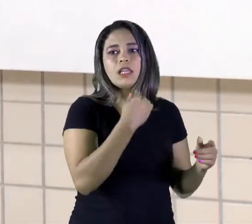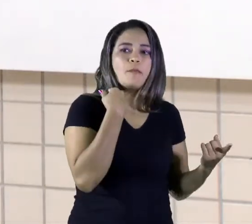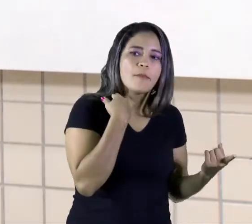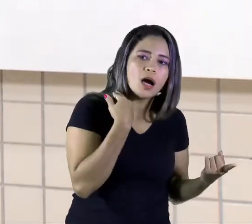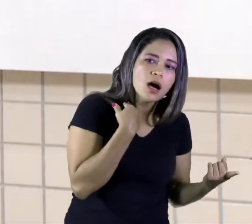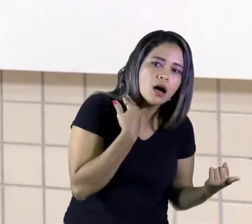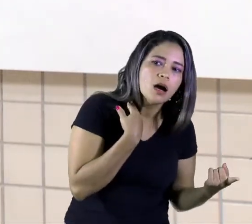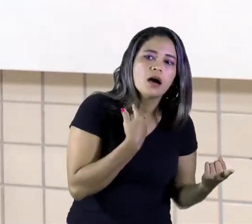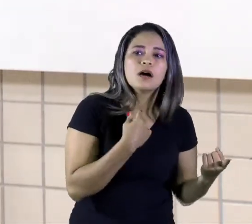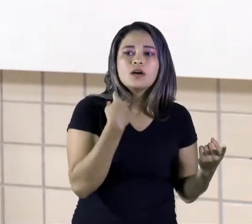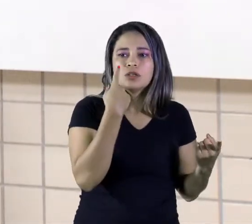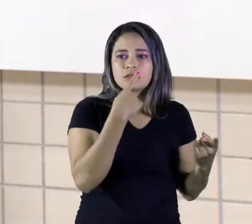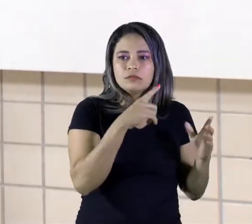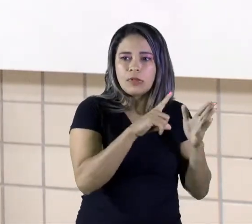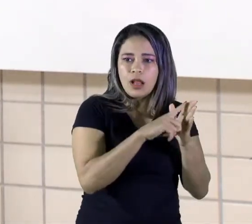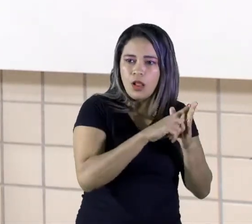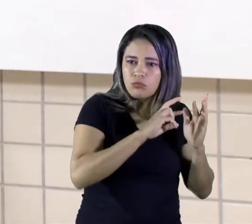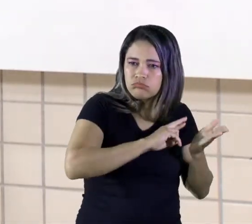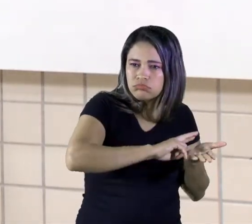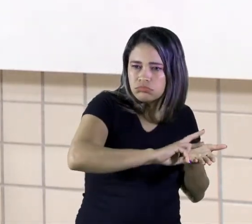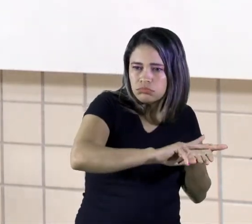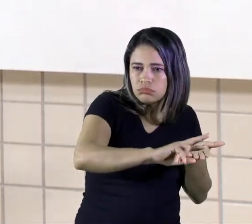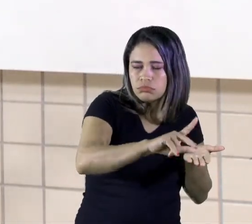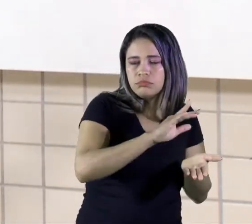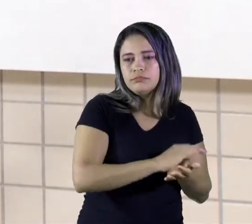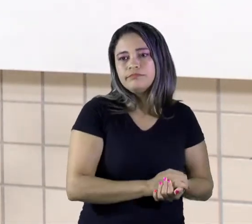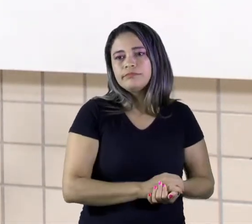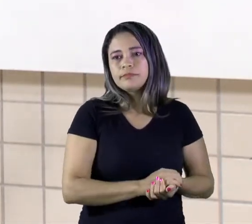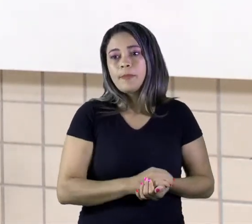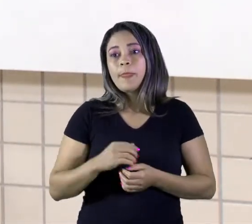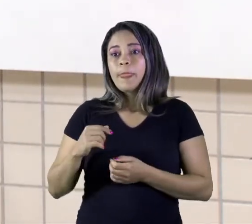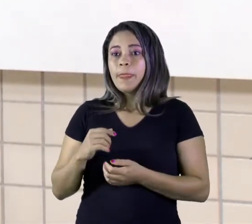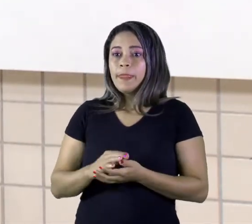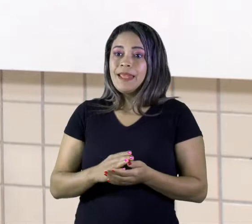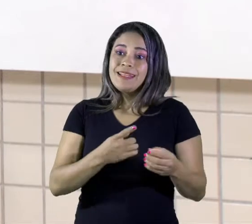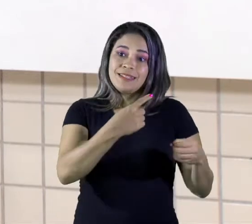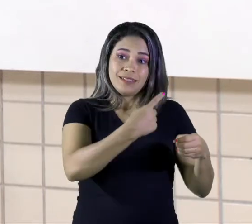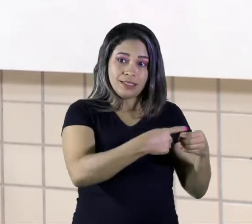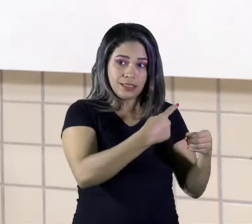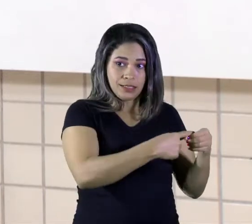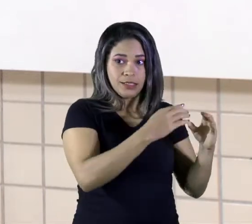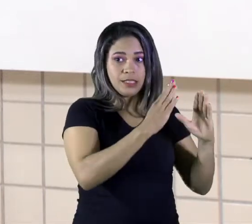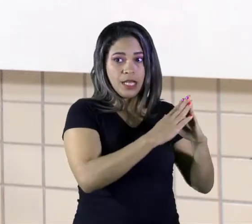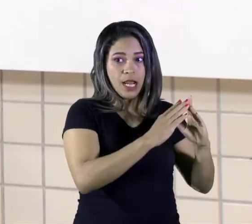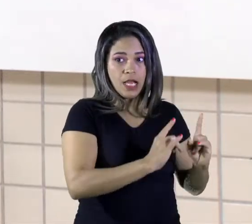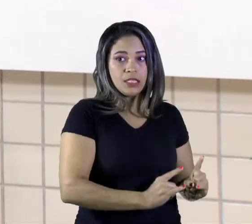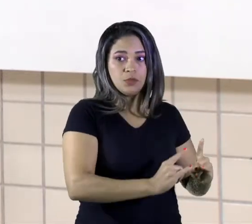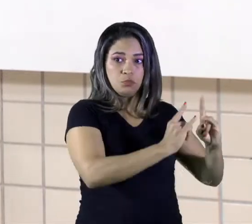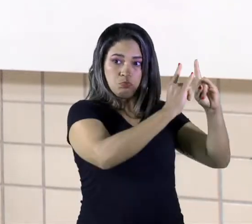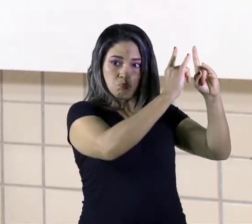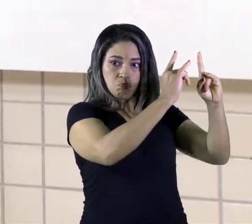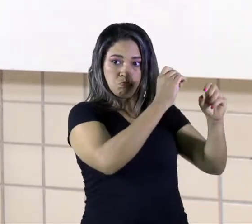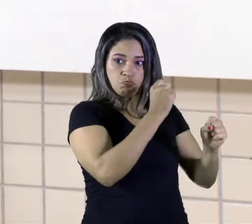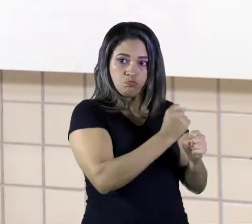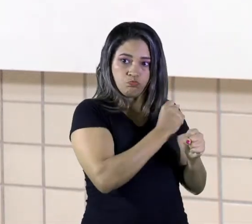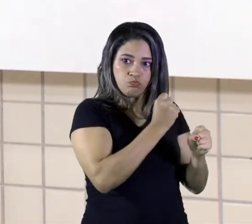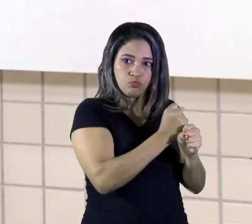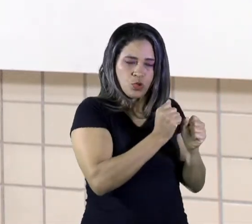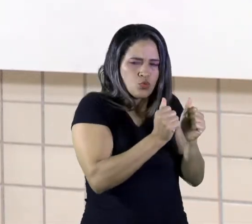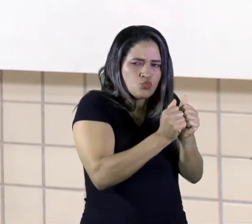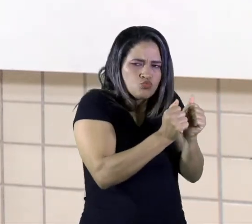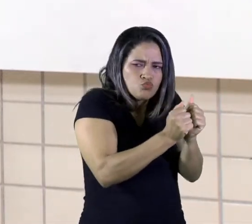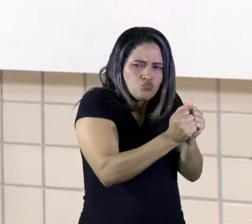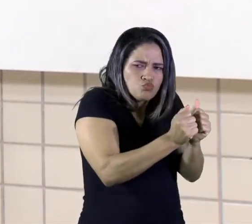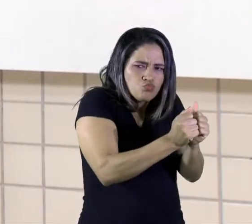tem o comércio bem variado. Nas cidades, as casas e apartamentos são construídas bem juntas um do outro,